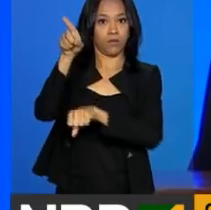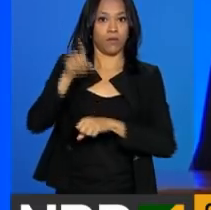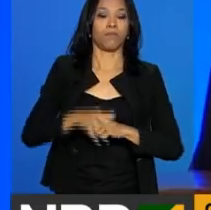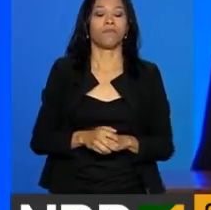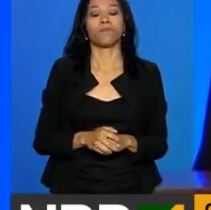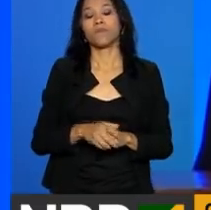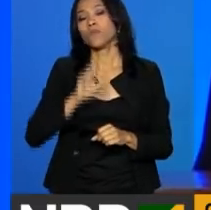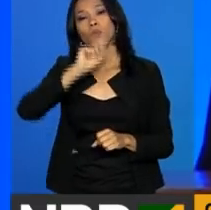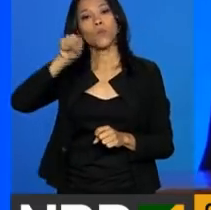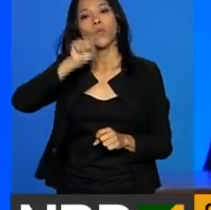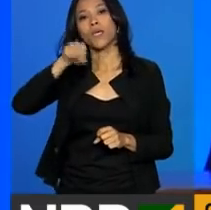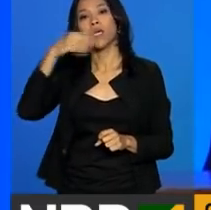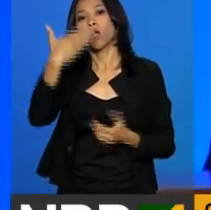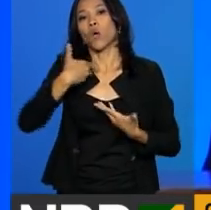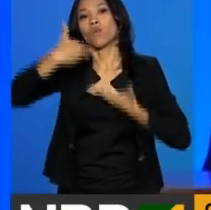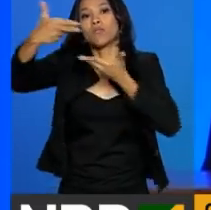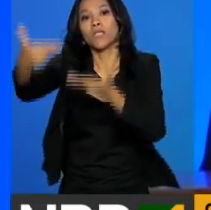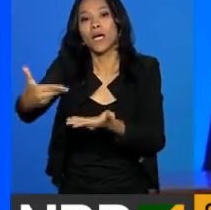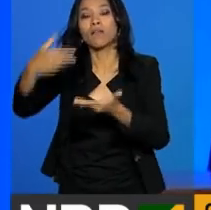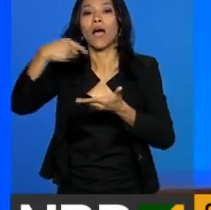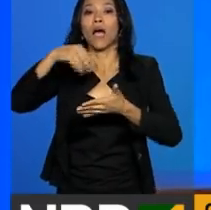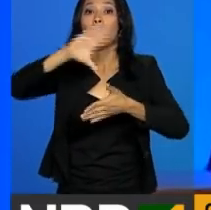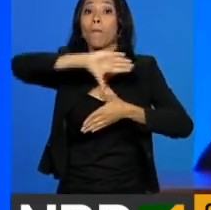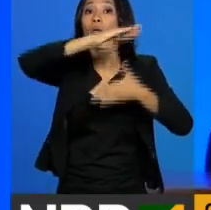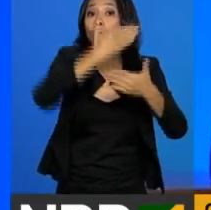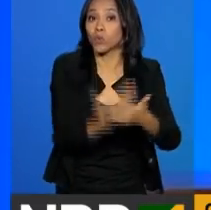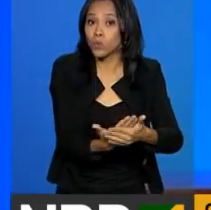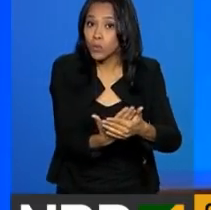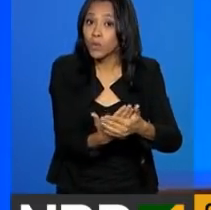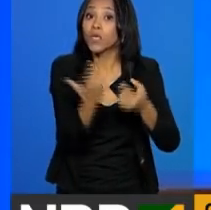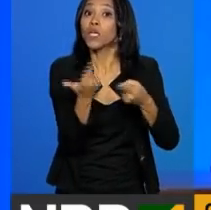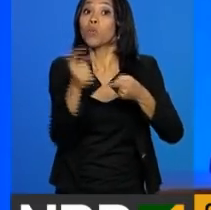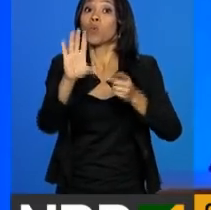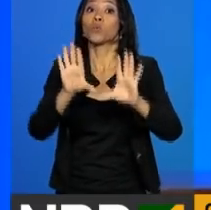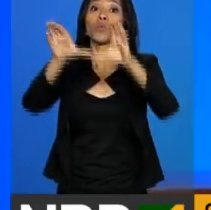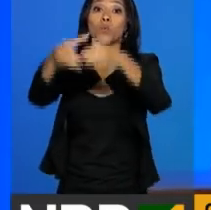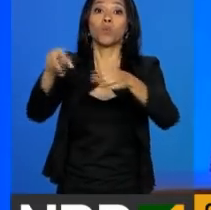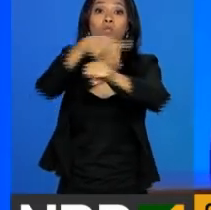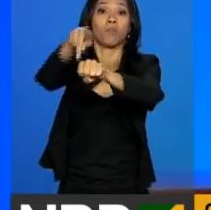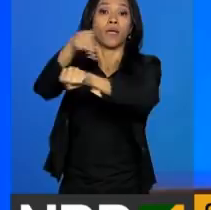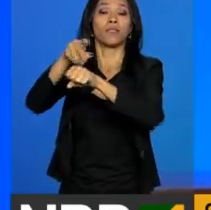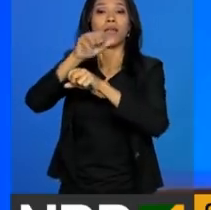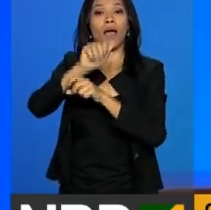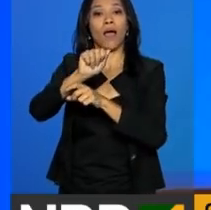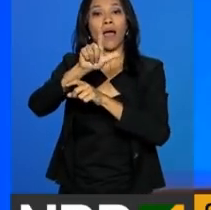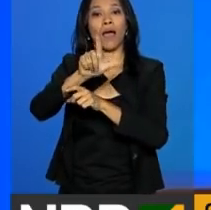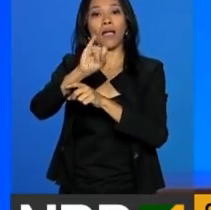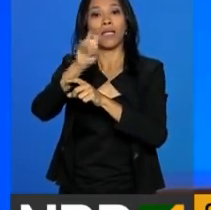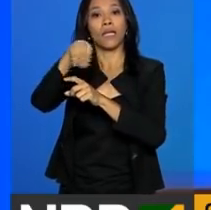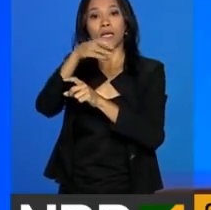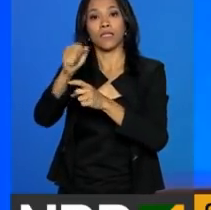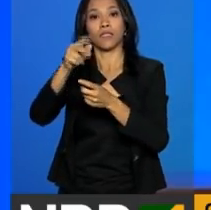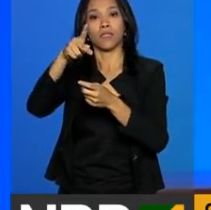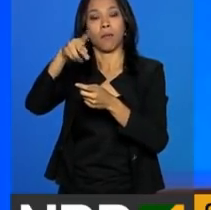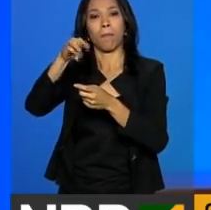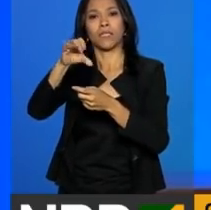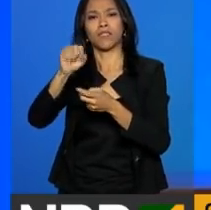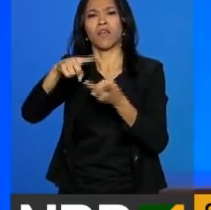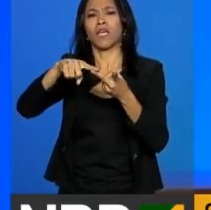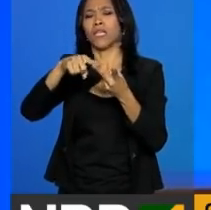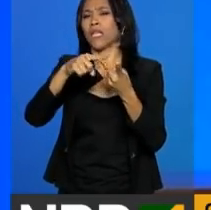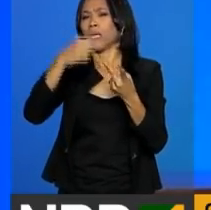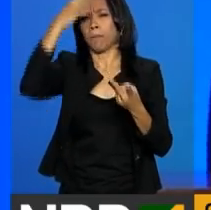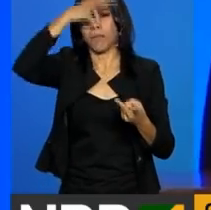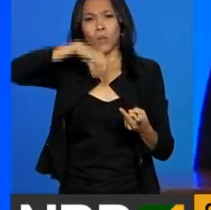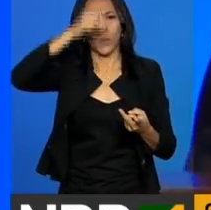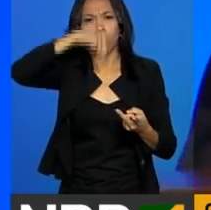uma aliança entre o mercosul ea aliança para o pacífico aliança para o pacífico tempero é méxico